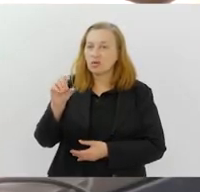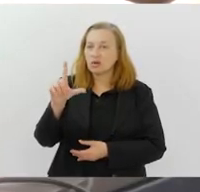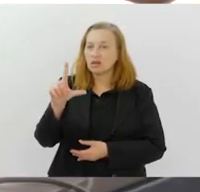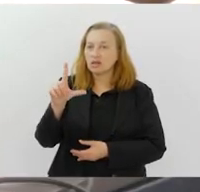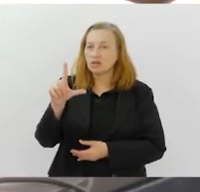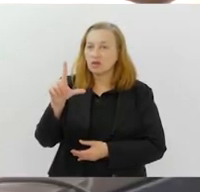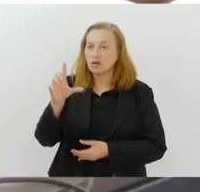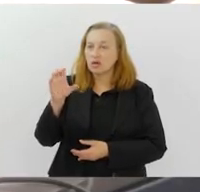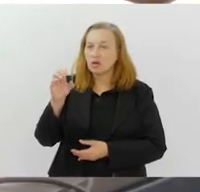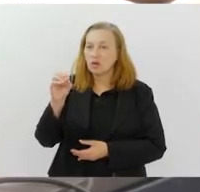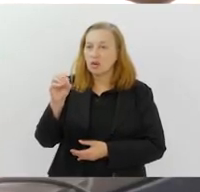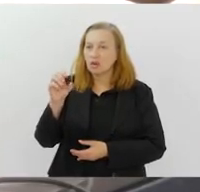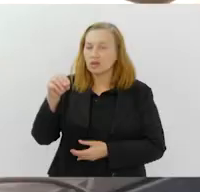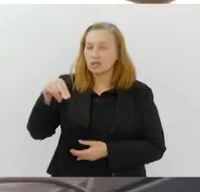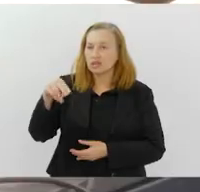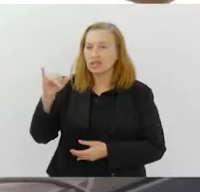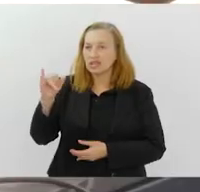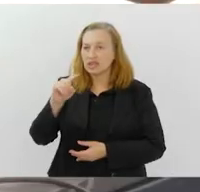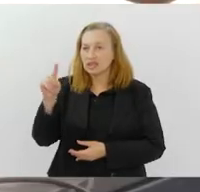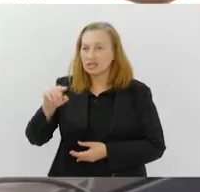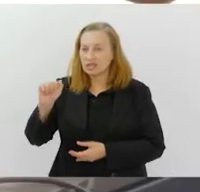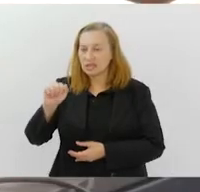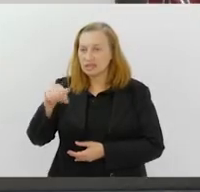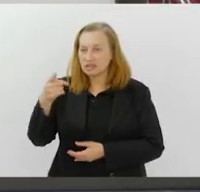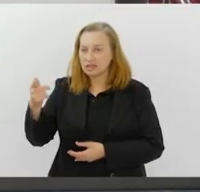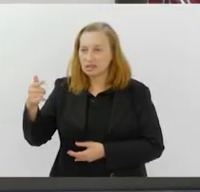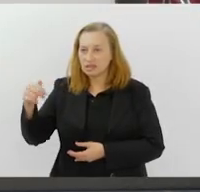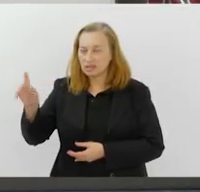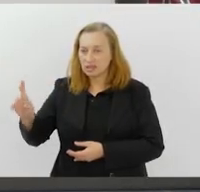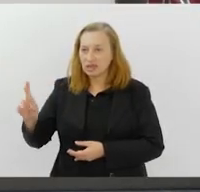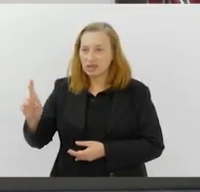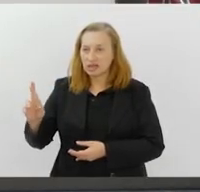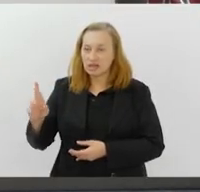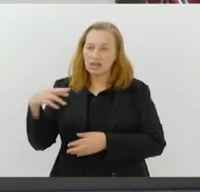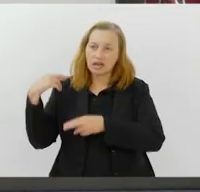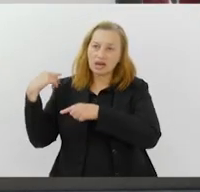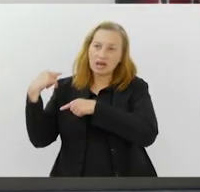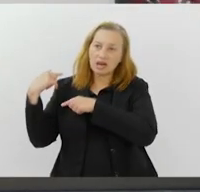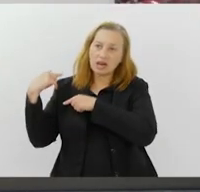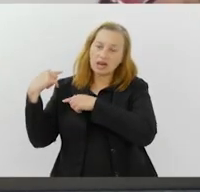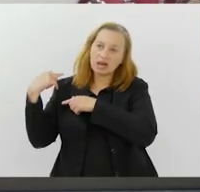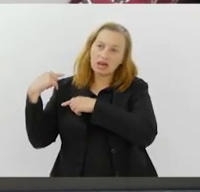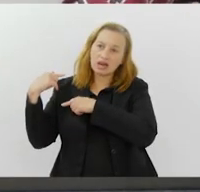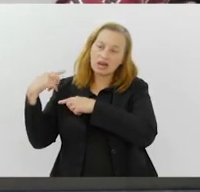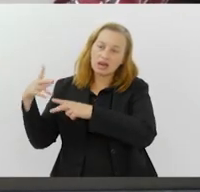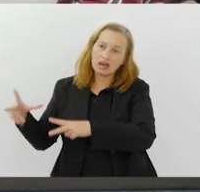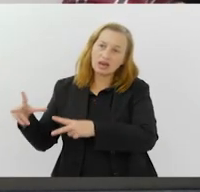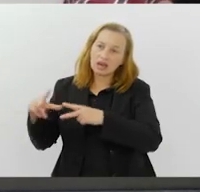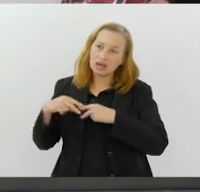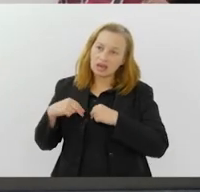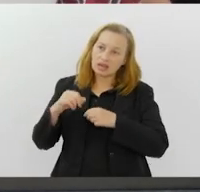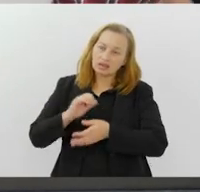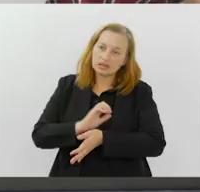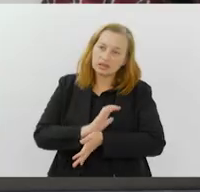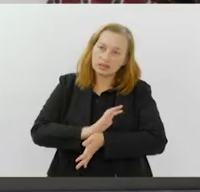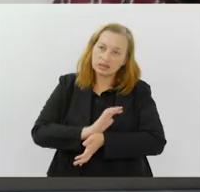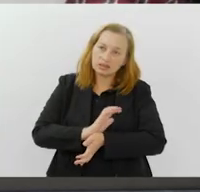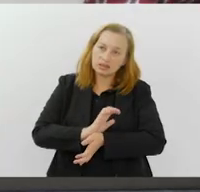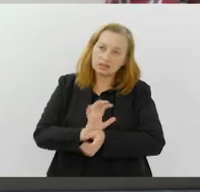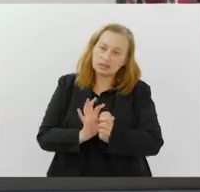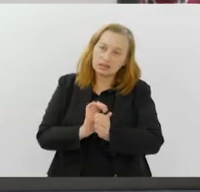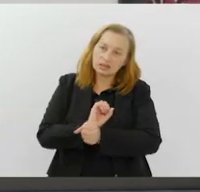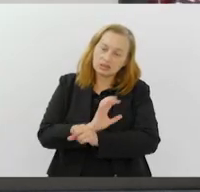descolar é a questão da da herança do escravismo Colonial que tá presente não só na polícia em todas as instituições